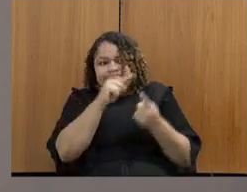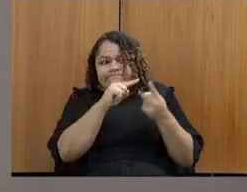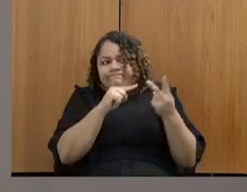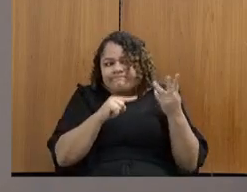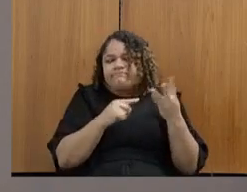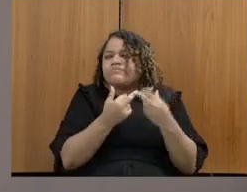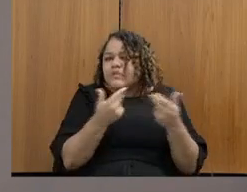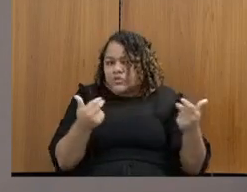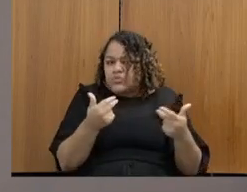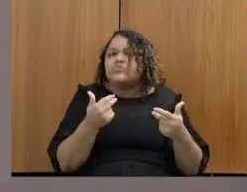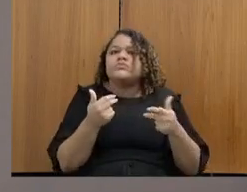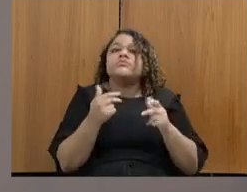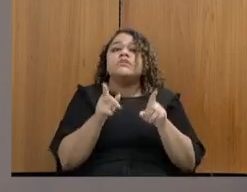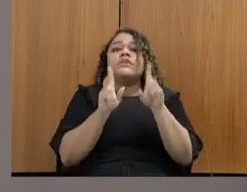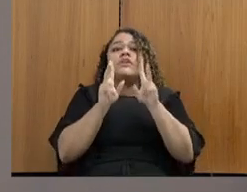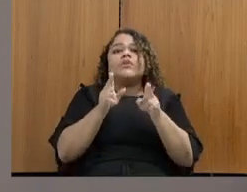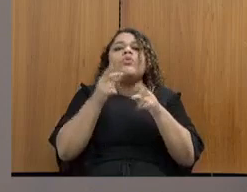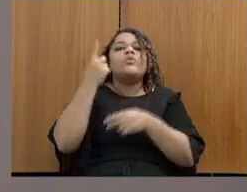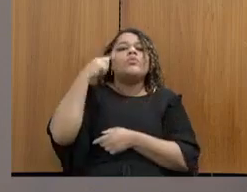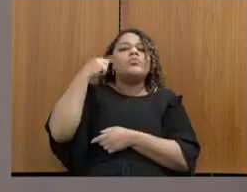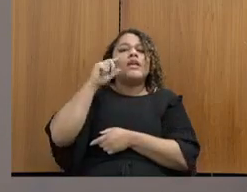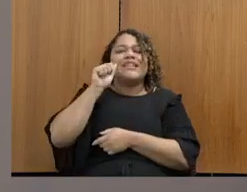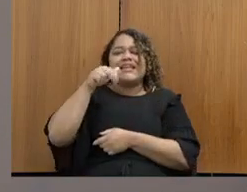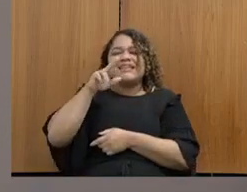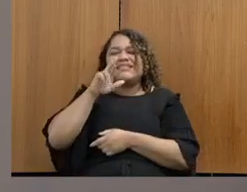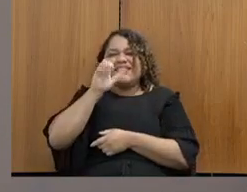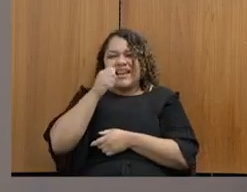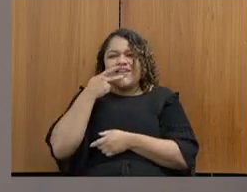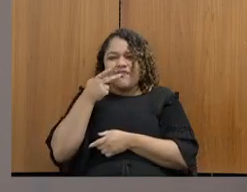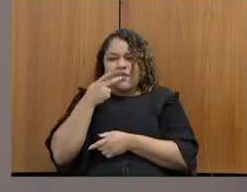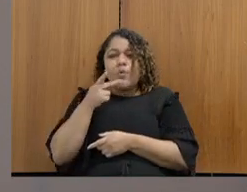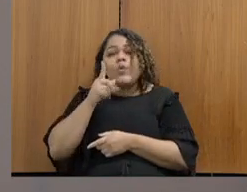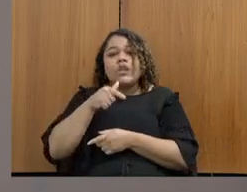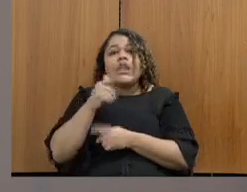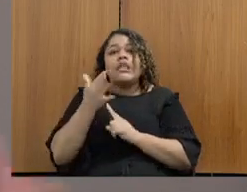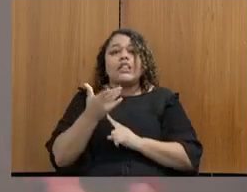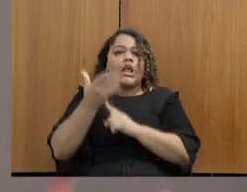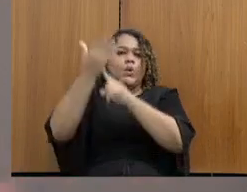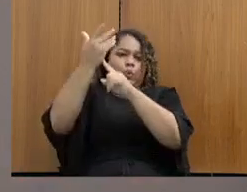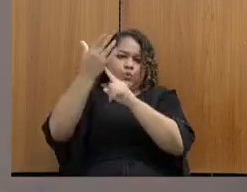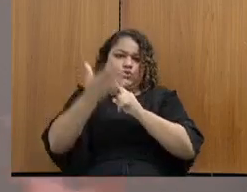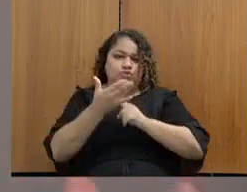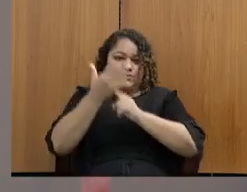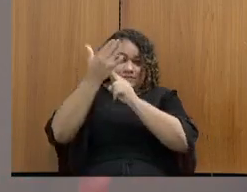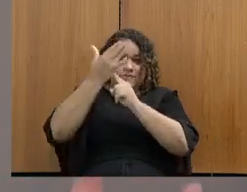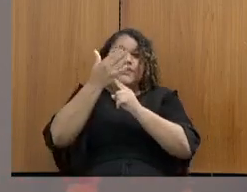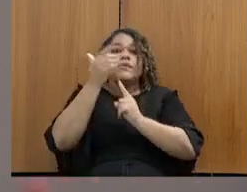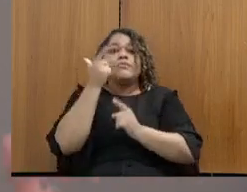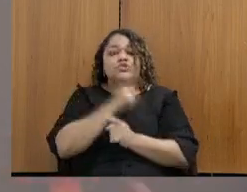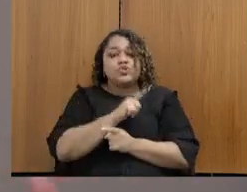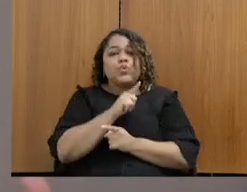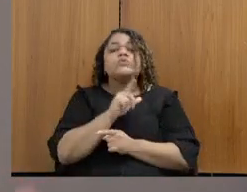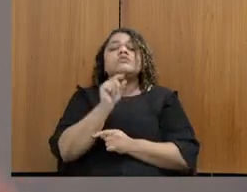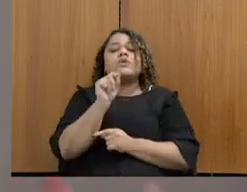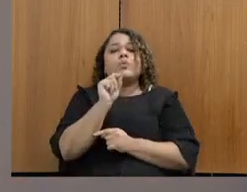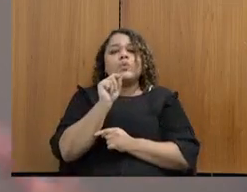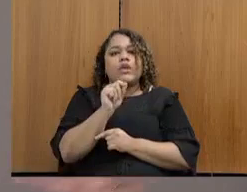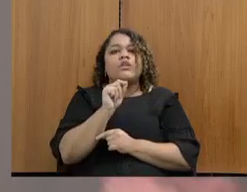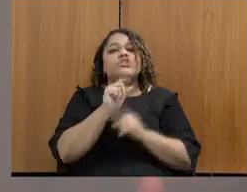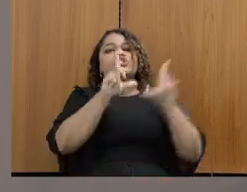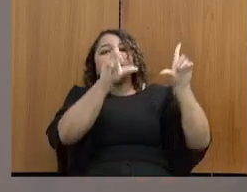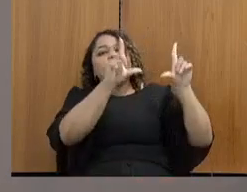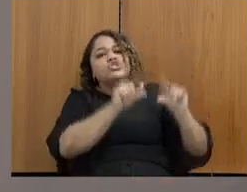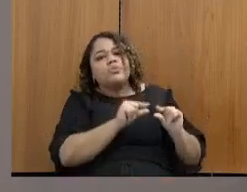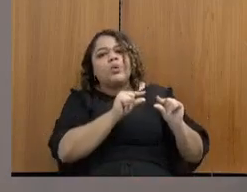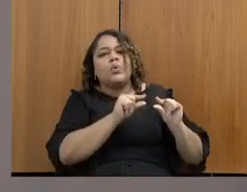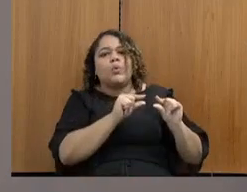bem falado pela deputada Andreia da tecnologia é para que a gente tenha a possibilidade de diminuir cada vez